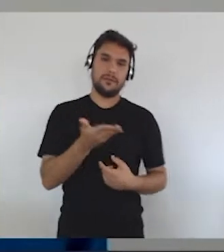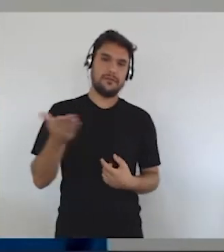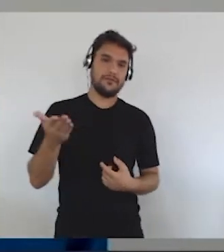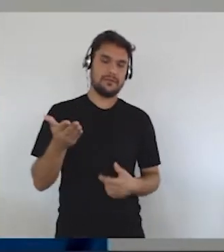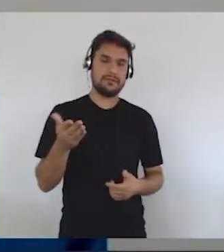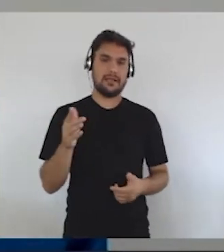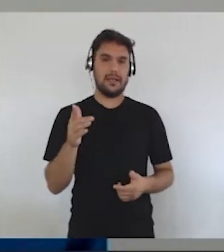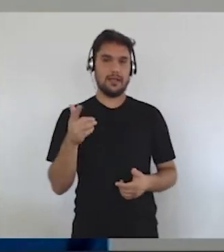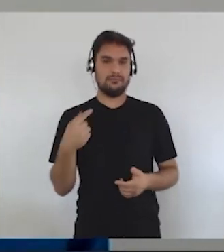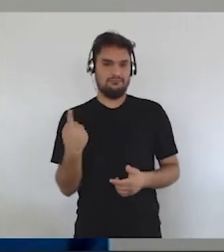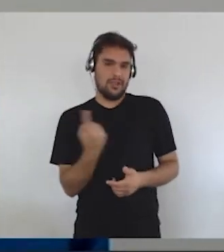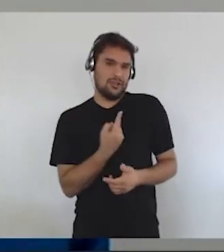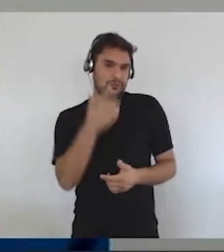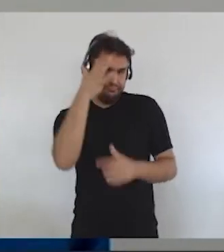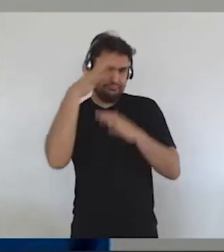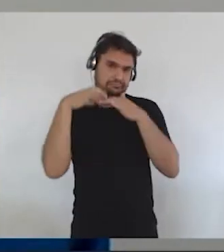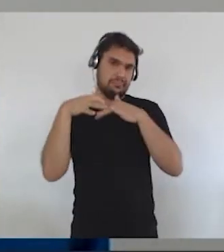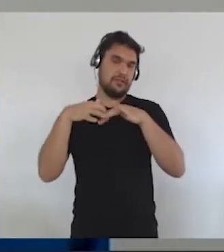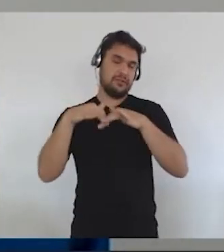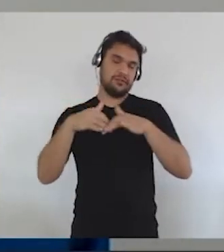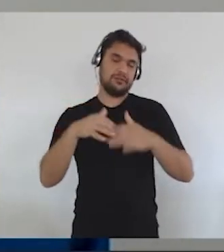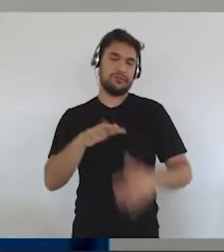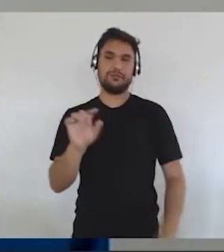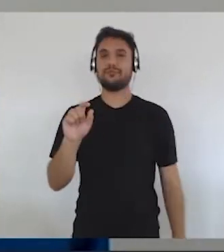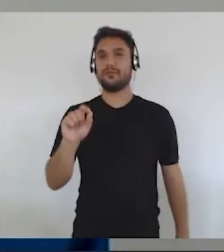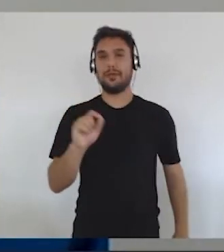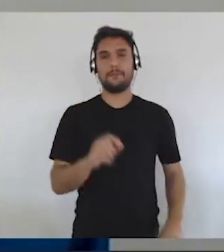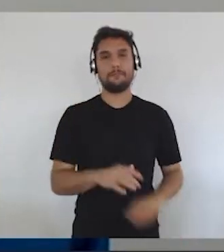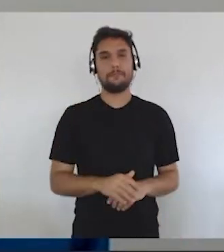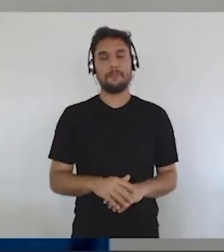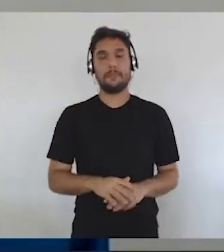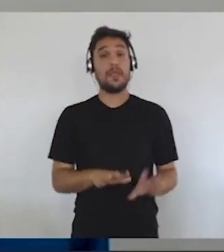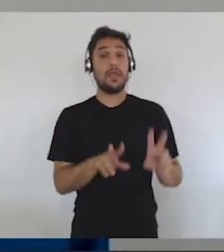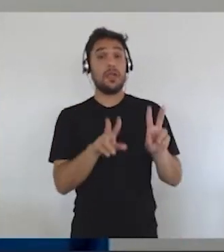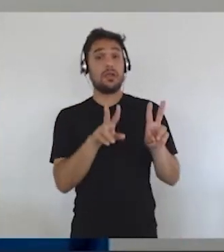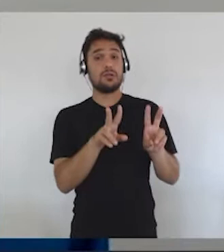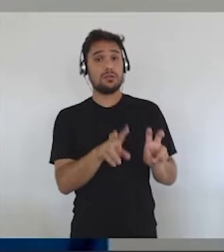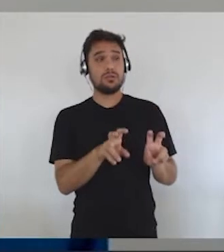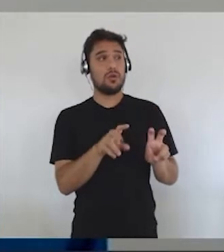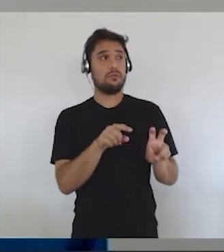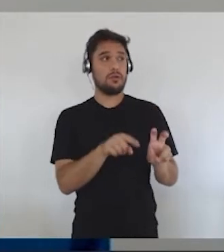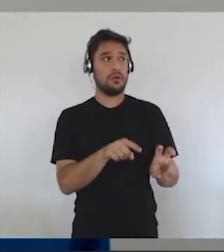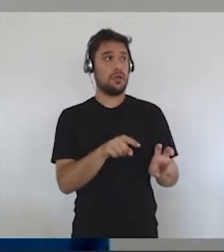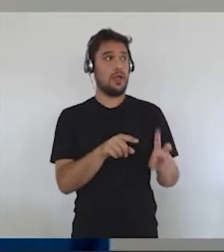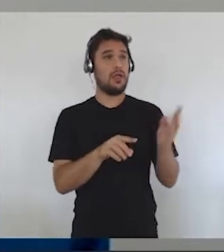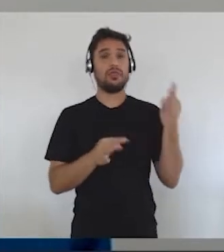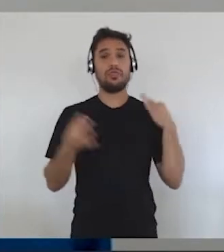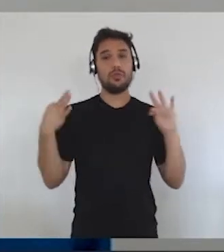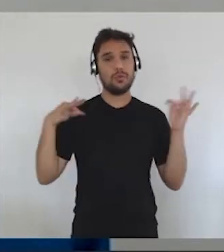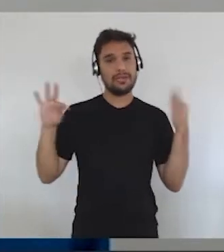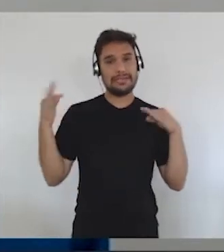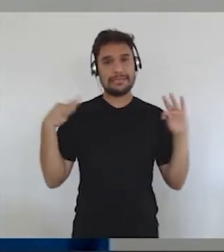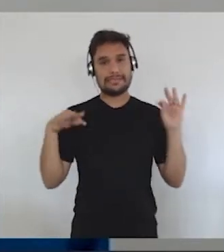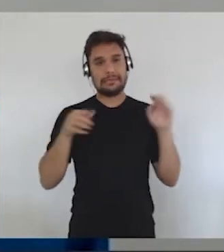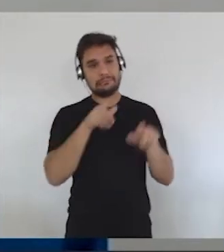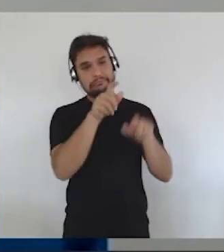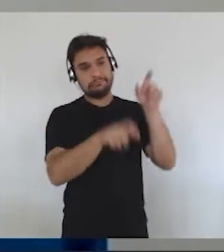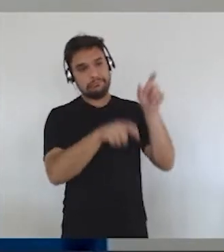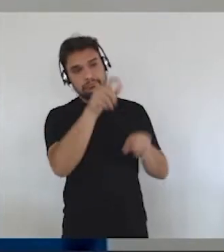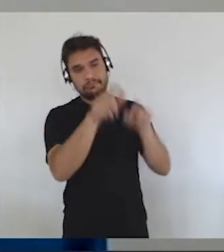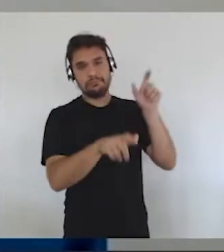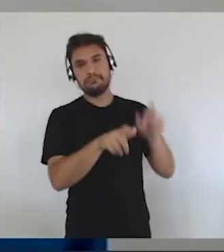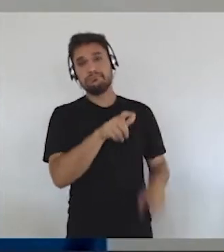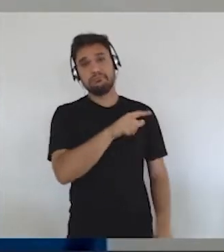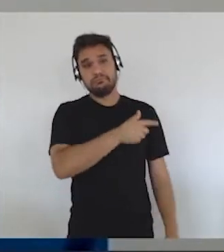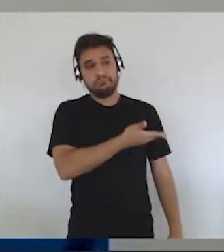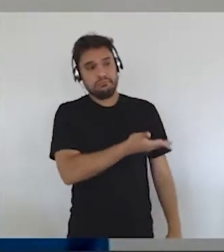para reflexão diz respeito à situação dos turistas, né? Das